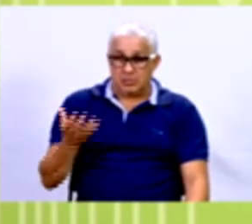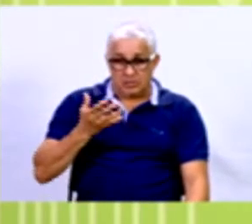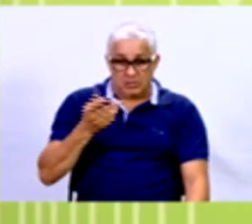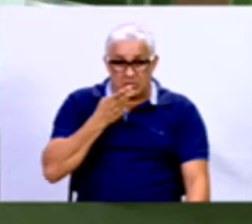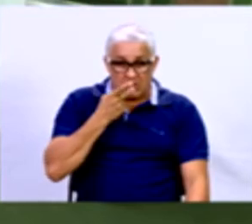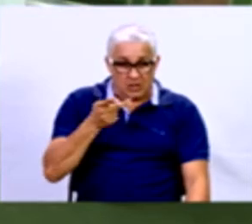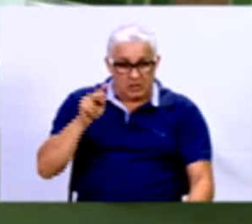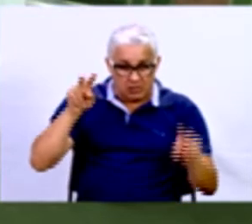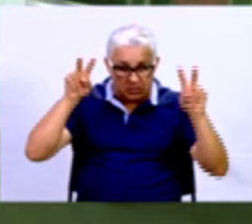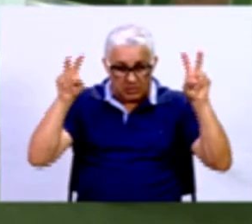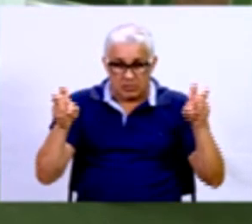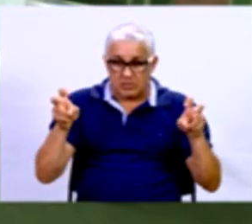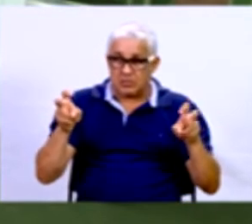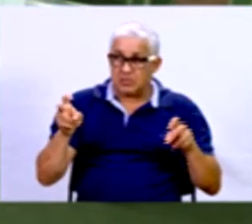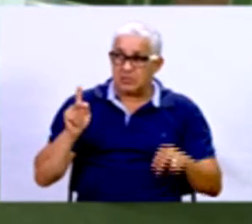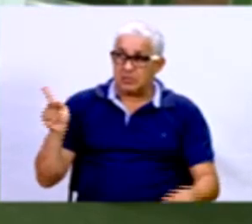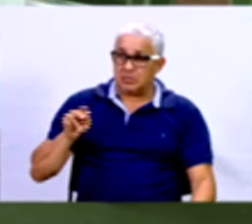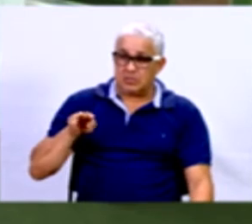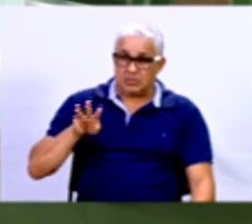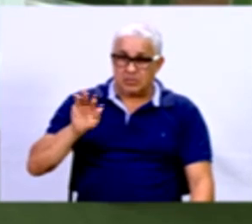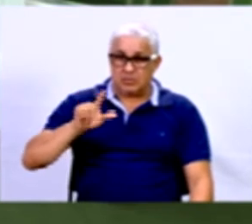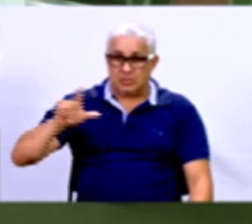essa questão?